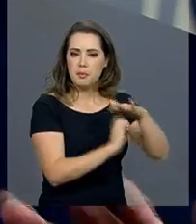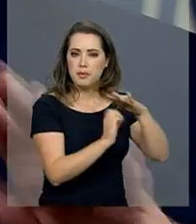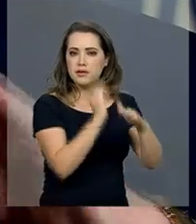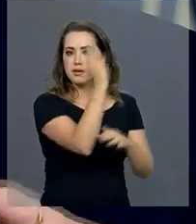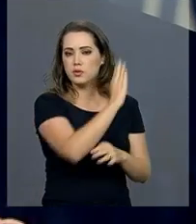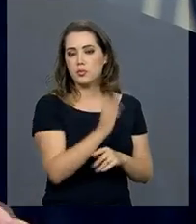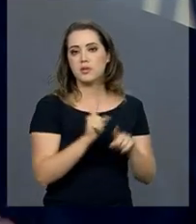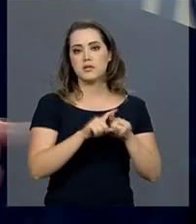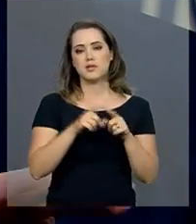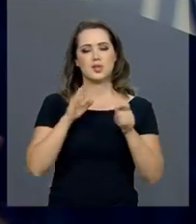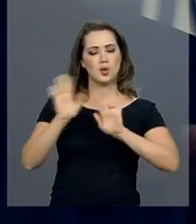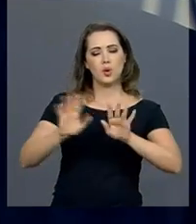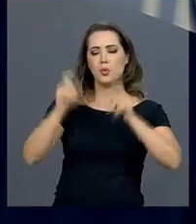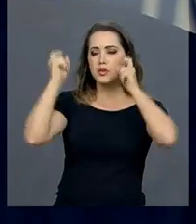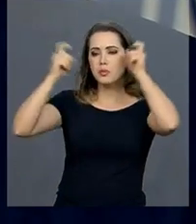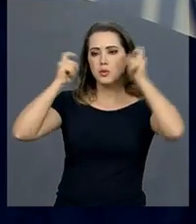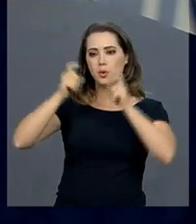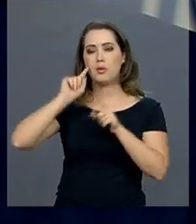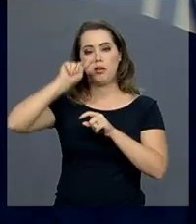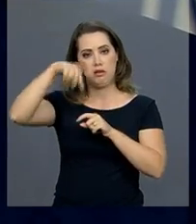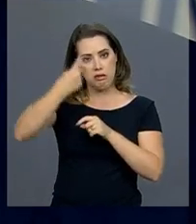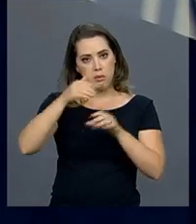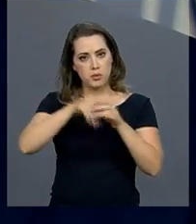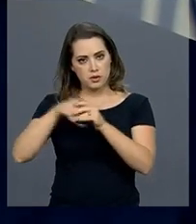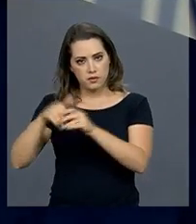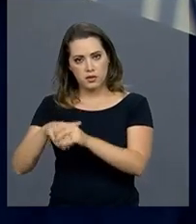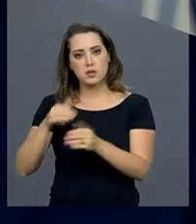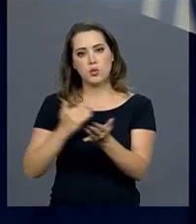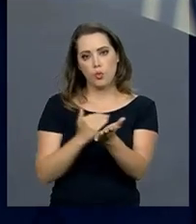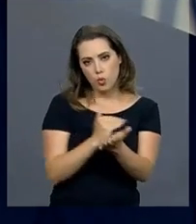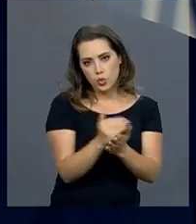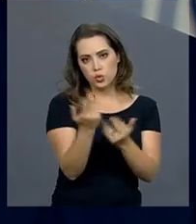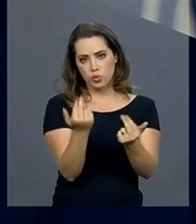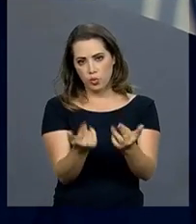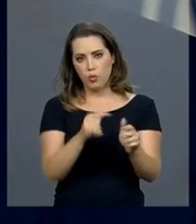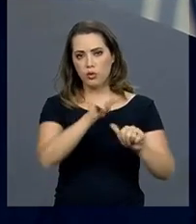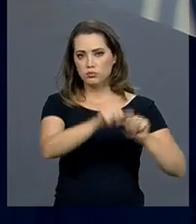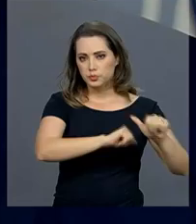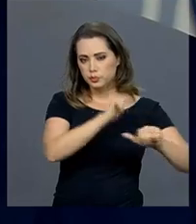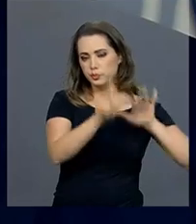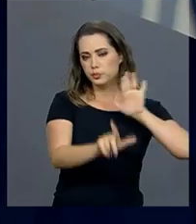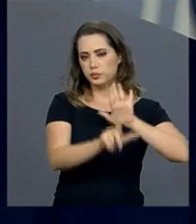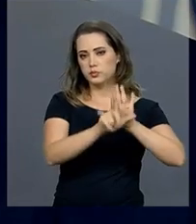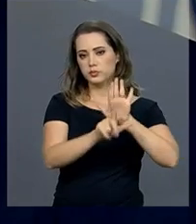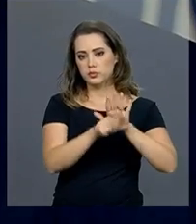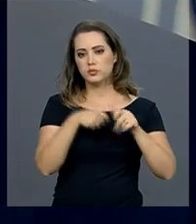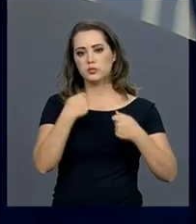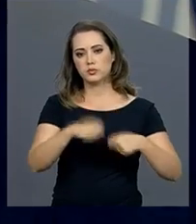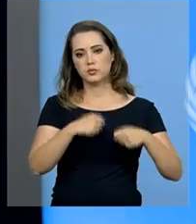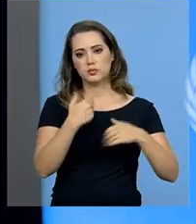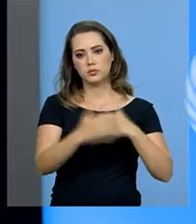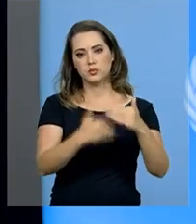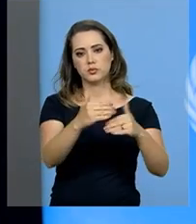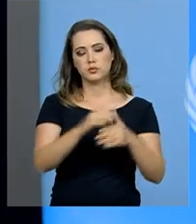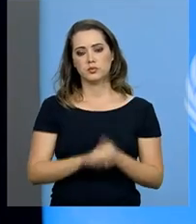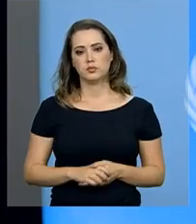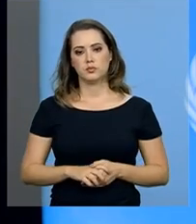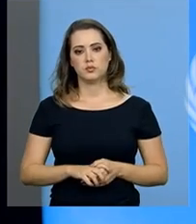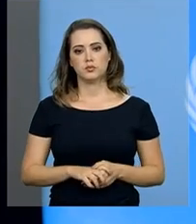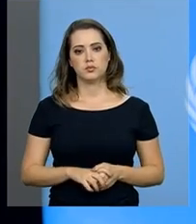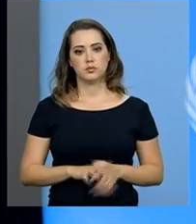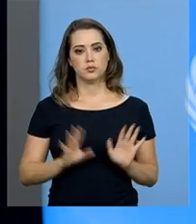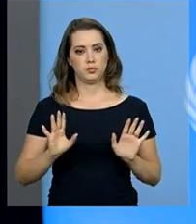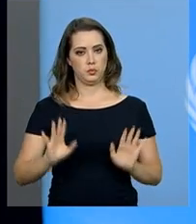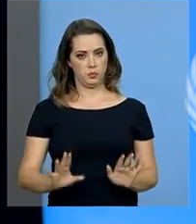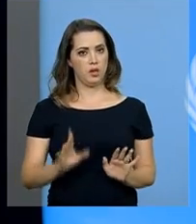quem já vai ter que continuar com as reformas que nós fizemos no passado que terão terão o segmento o presidente ainda